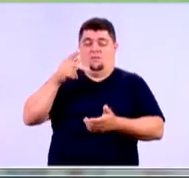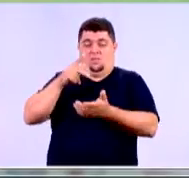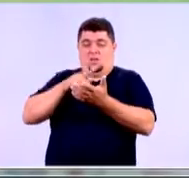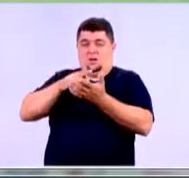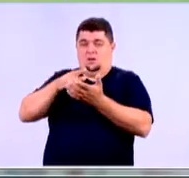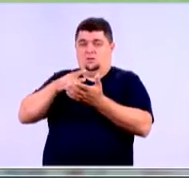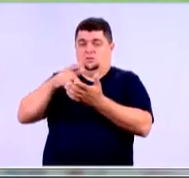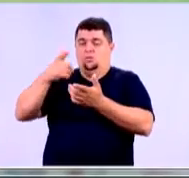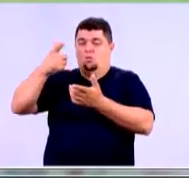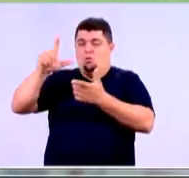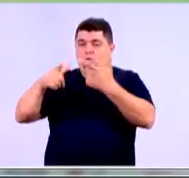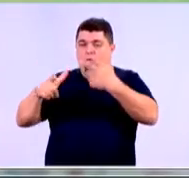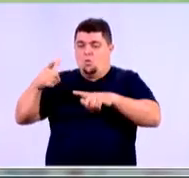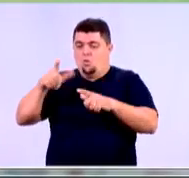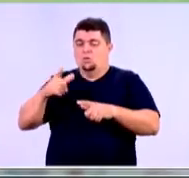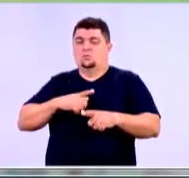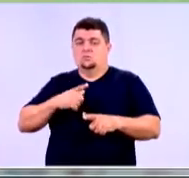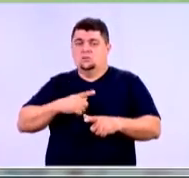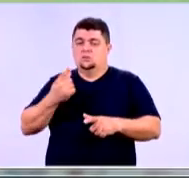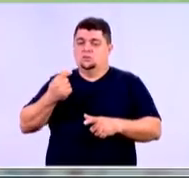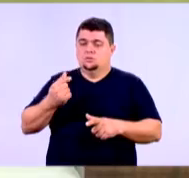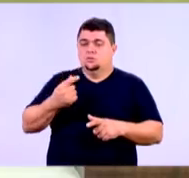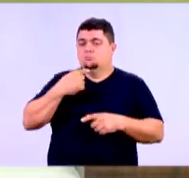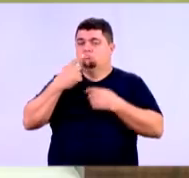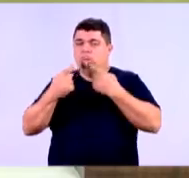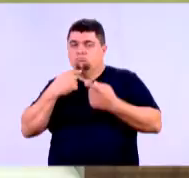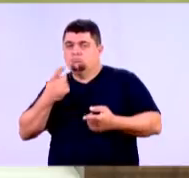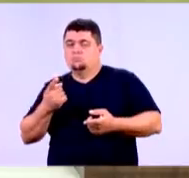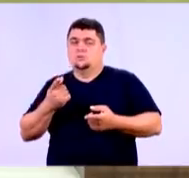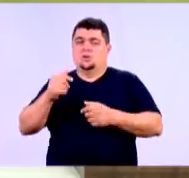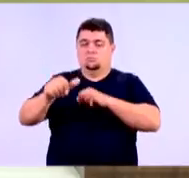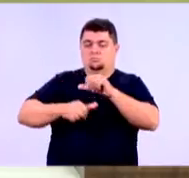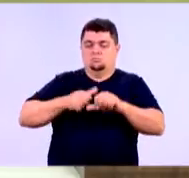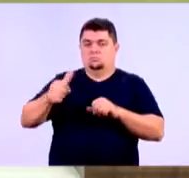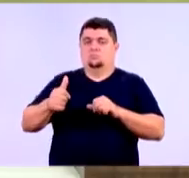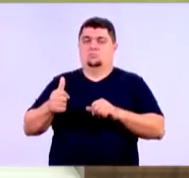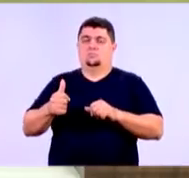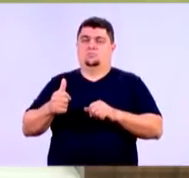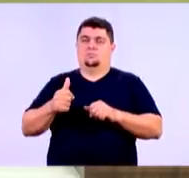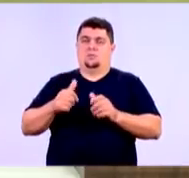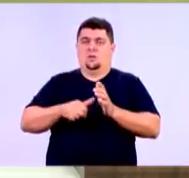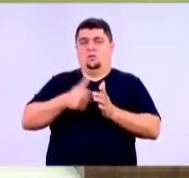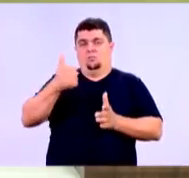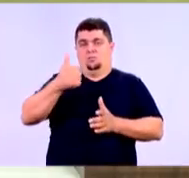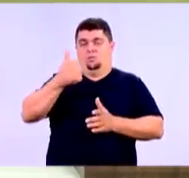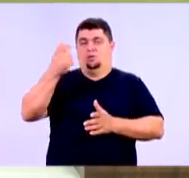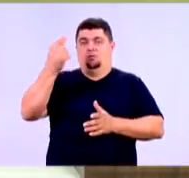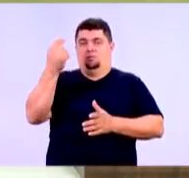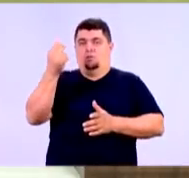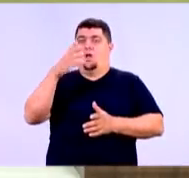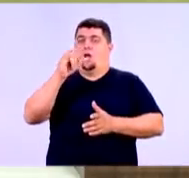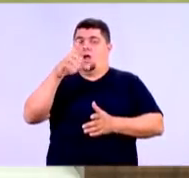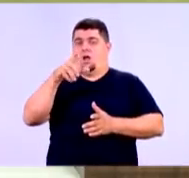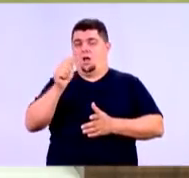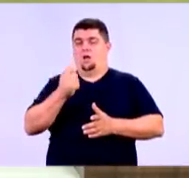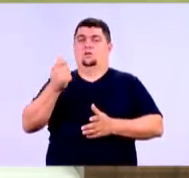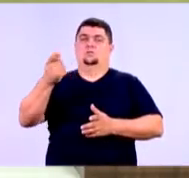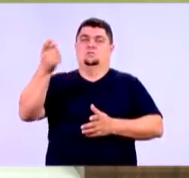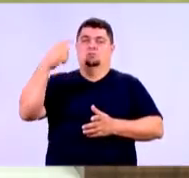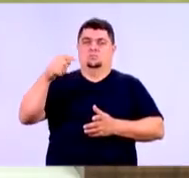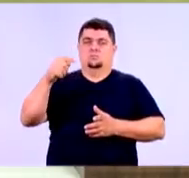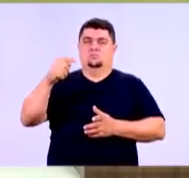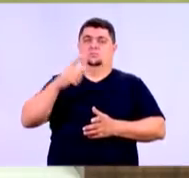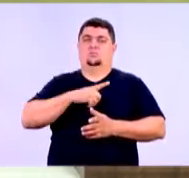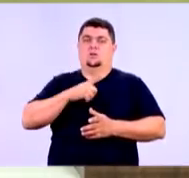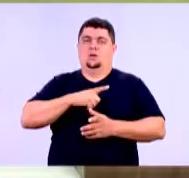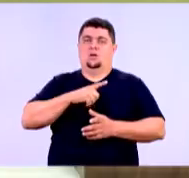ativo que você consegue transformar em dinheiro mais rapidamente? Então, o primeiro, claro, é o próprio dinheiro, que é o caixa. Em seguida,